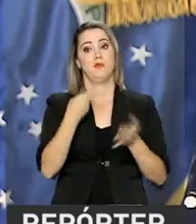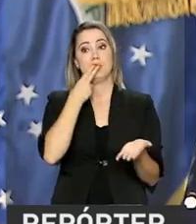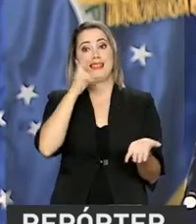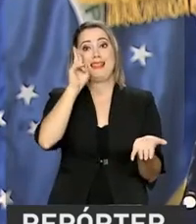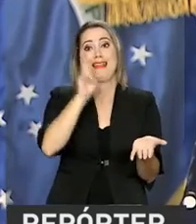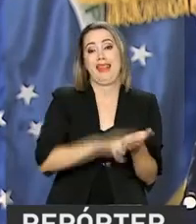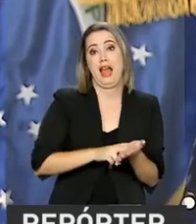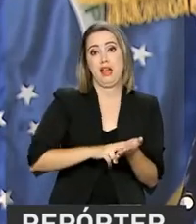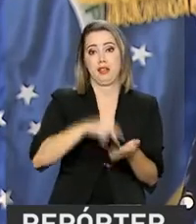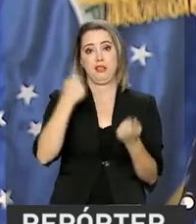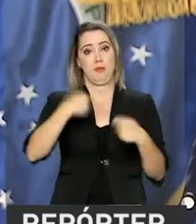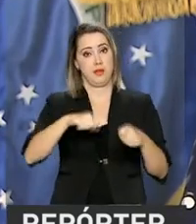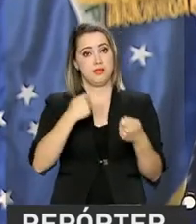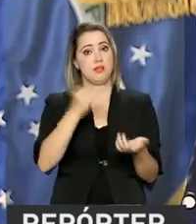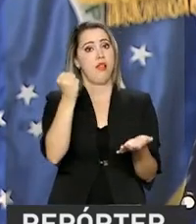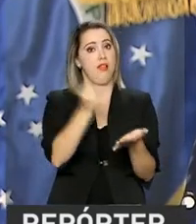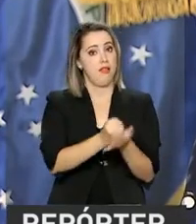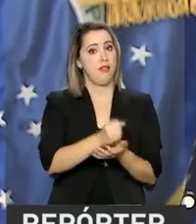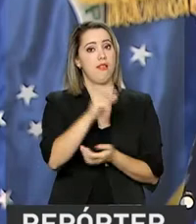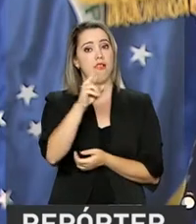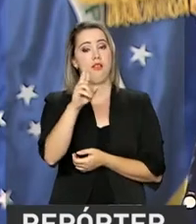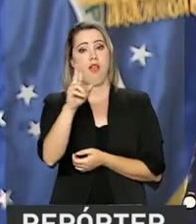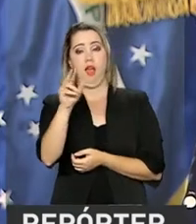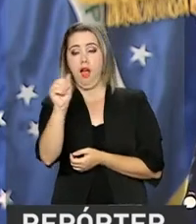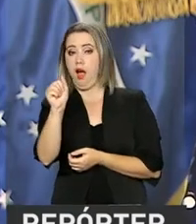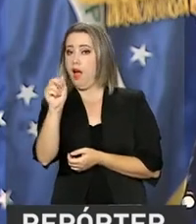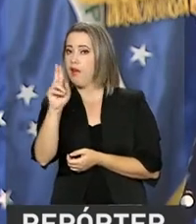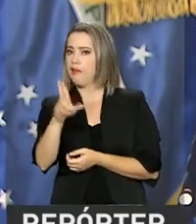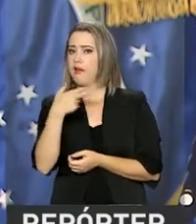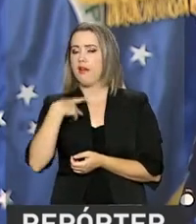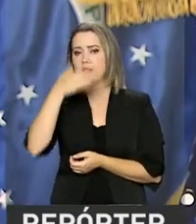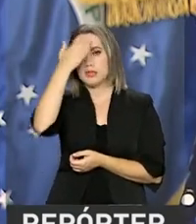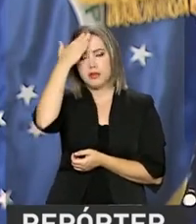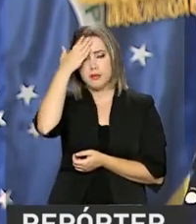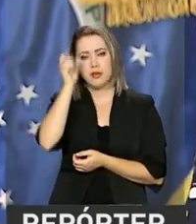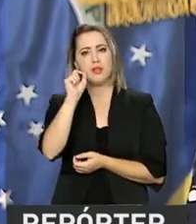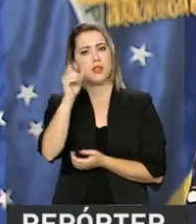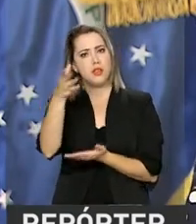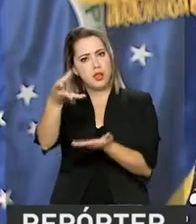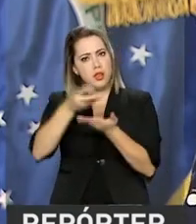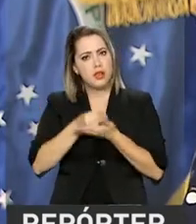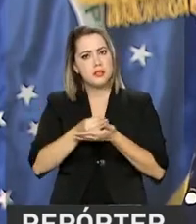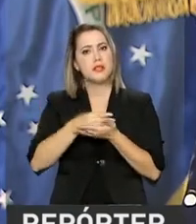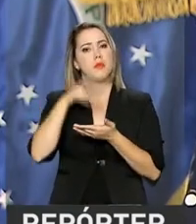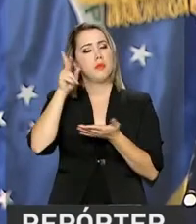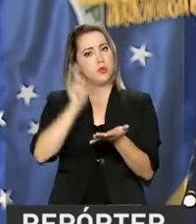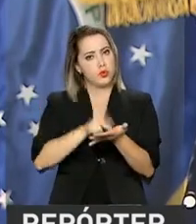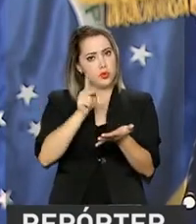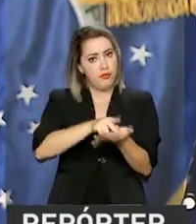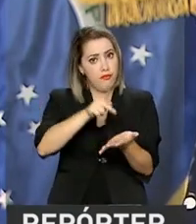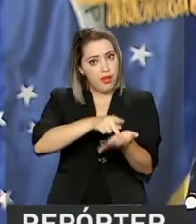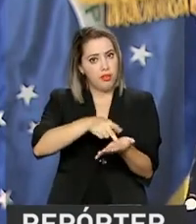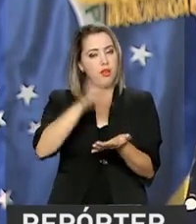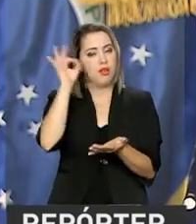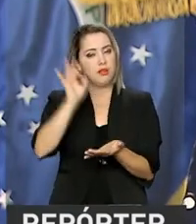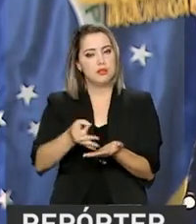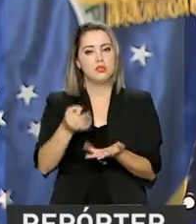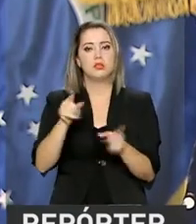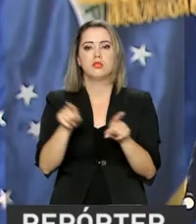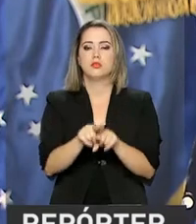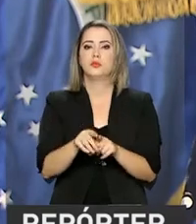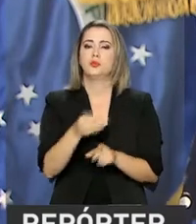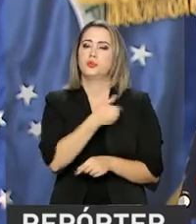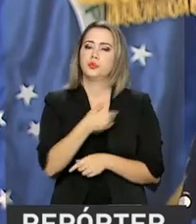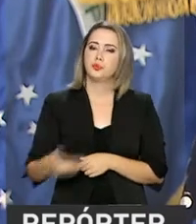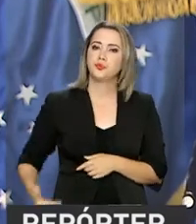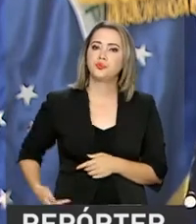com a r para que você registre e agora recebi aquilo para que você possa é ter certeza de que recebeu alguma coisa do